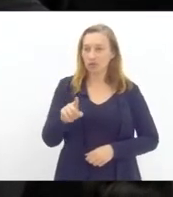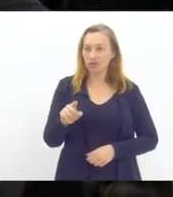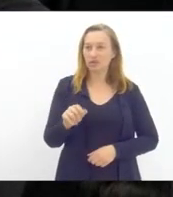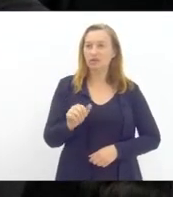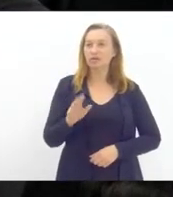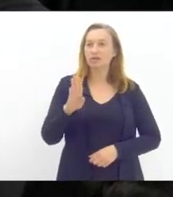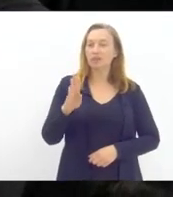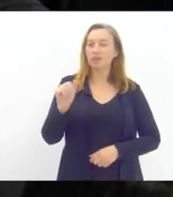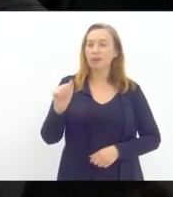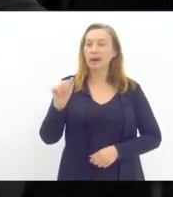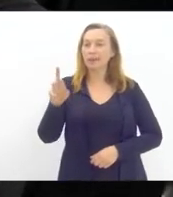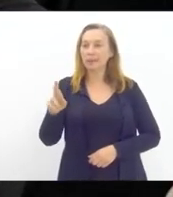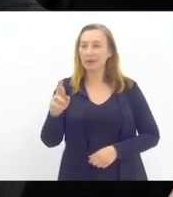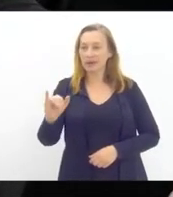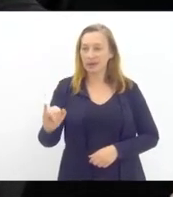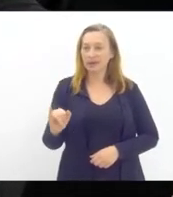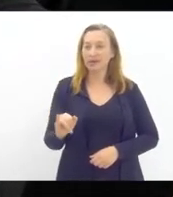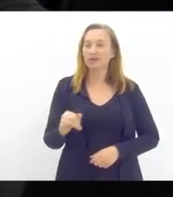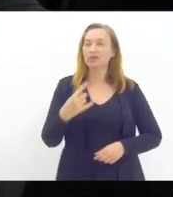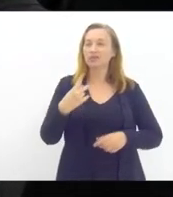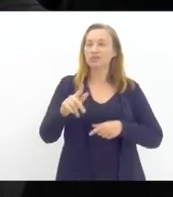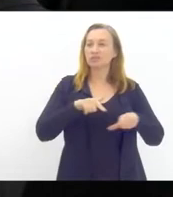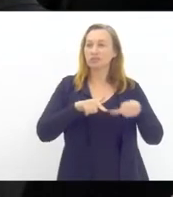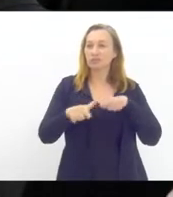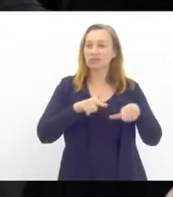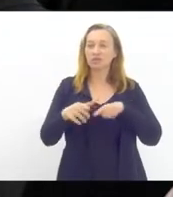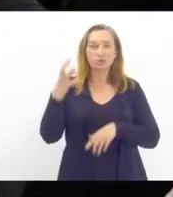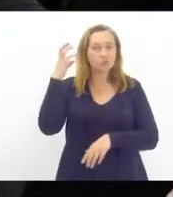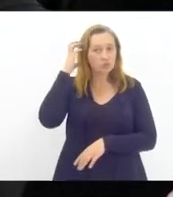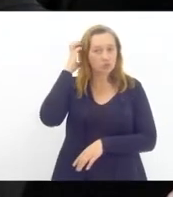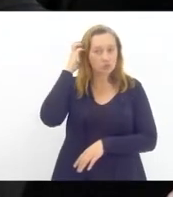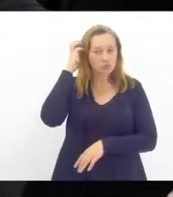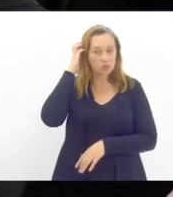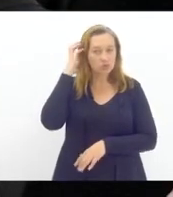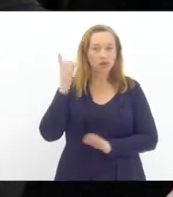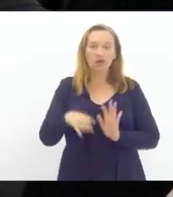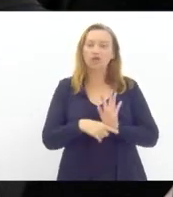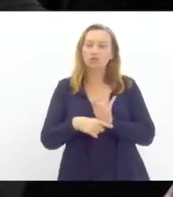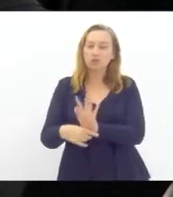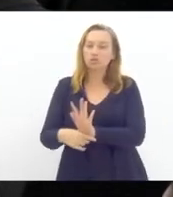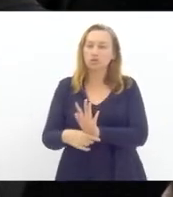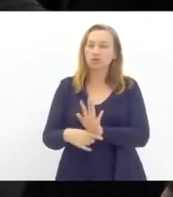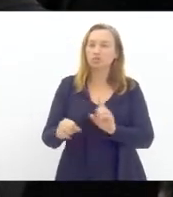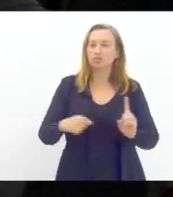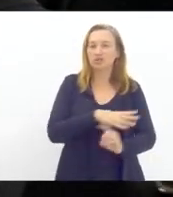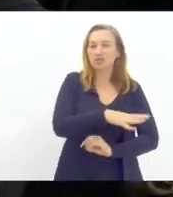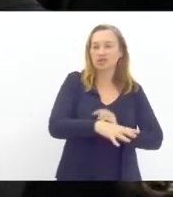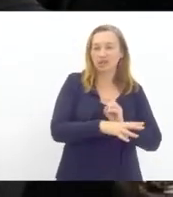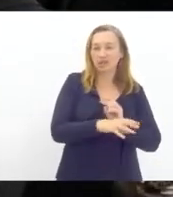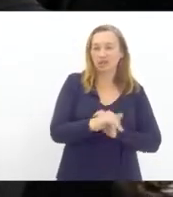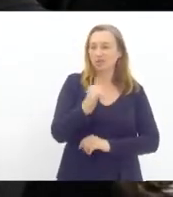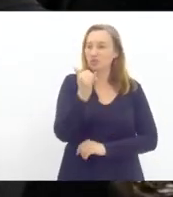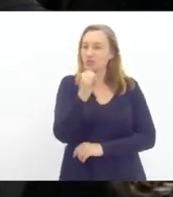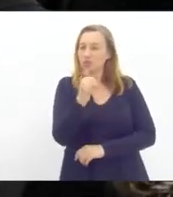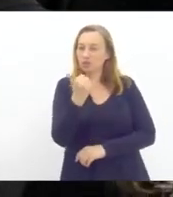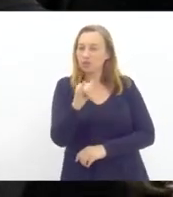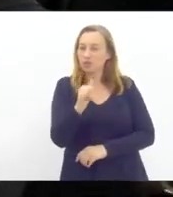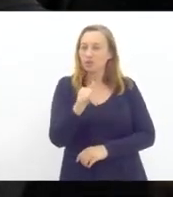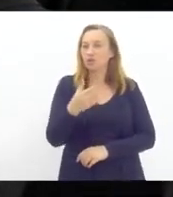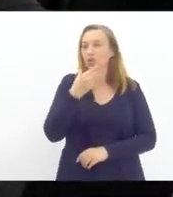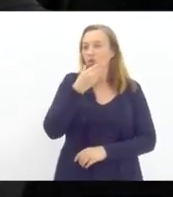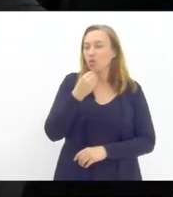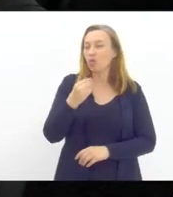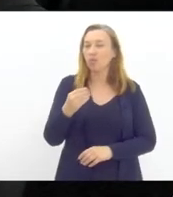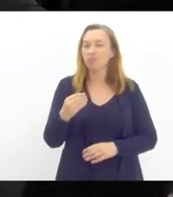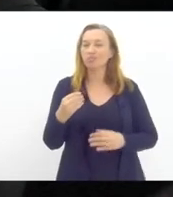conhecido como bap que por meio do seu trabalho como radialista tanto contribuiu para a sociedade Fluminense bateu um homem